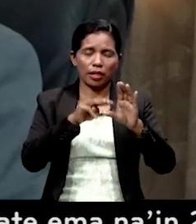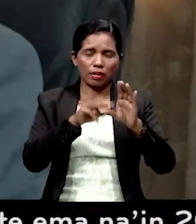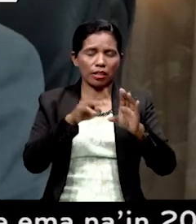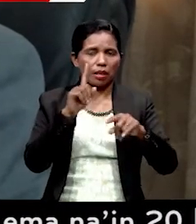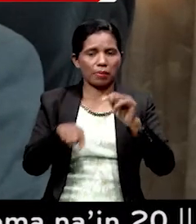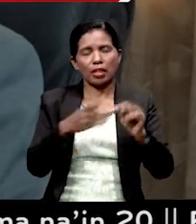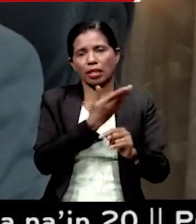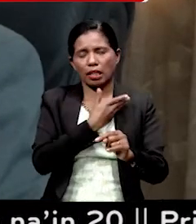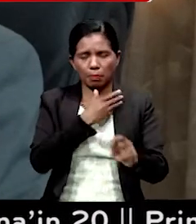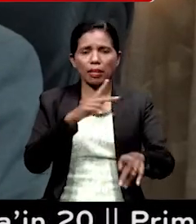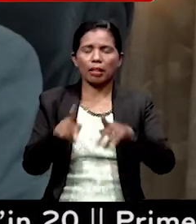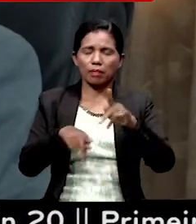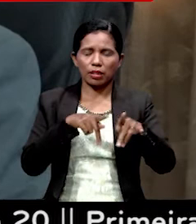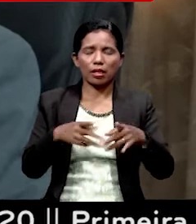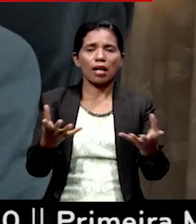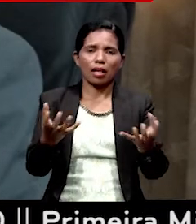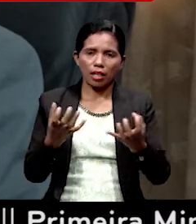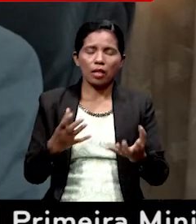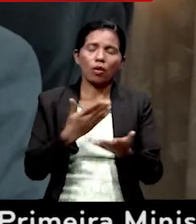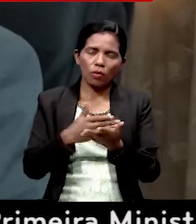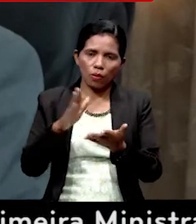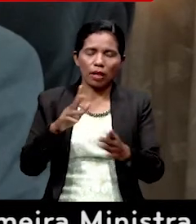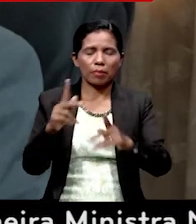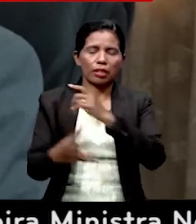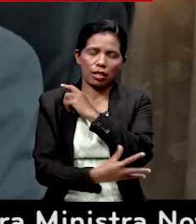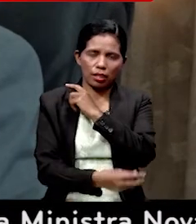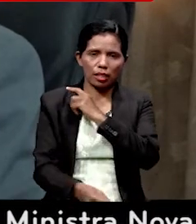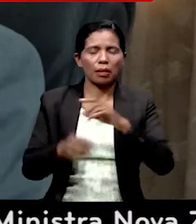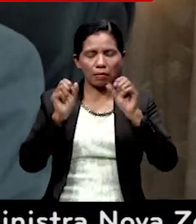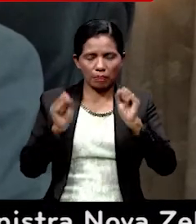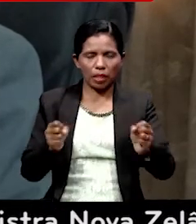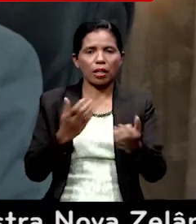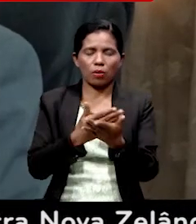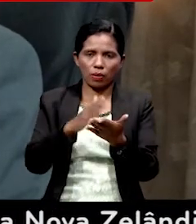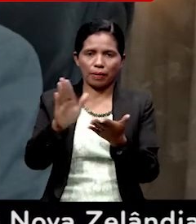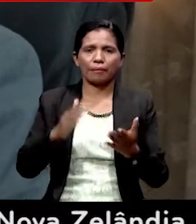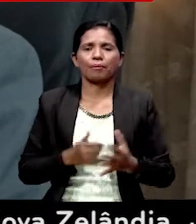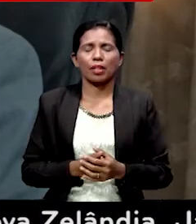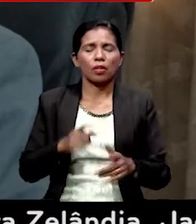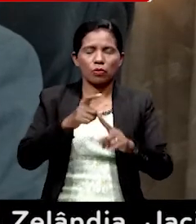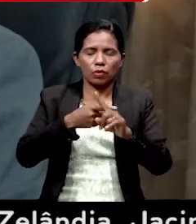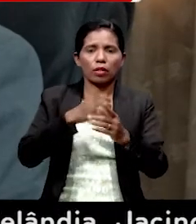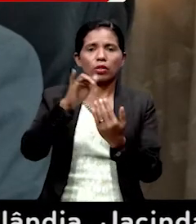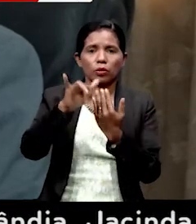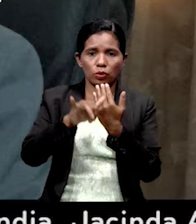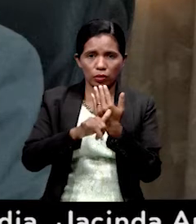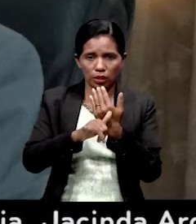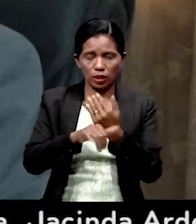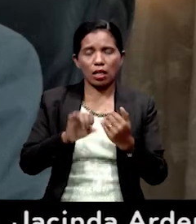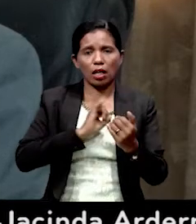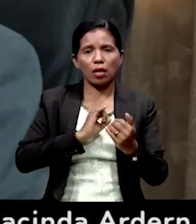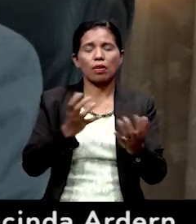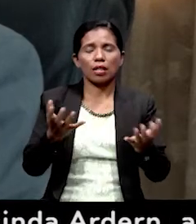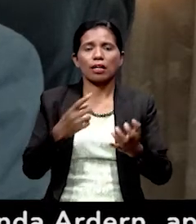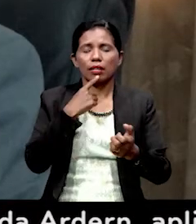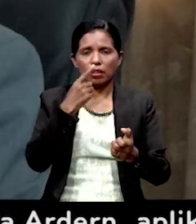ba ita ne população ne ba bitlek bele acesso ba mercado. Portanto, e fulan julho dani, agora que informa que atac,